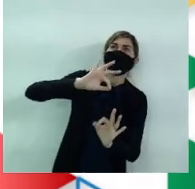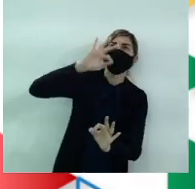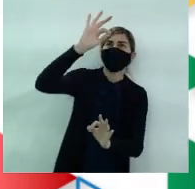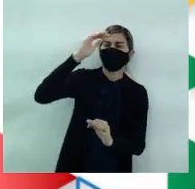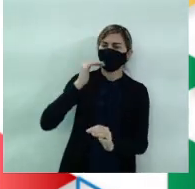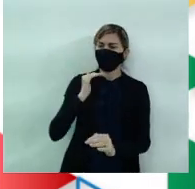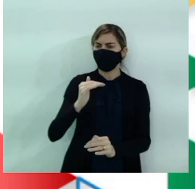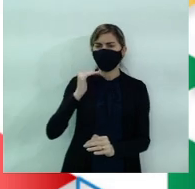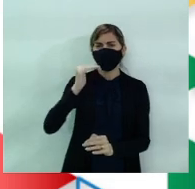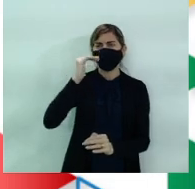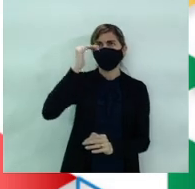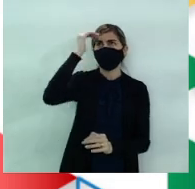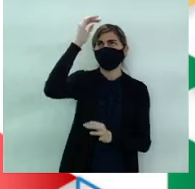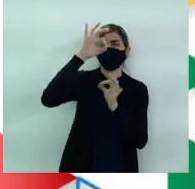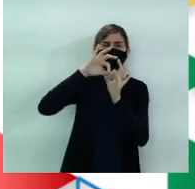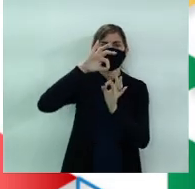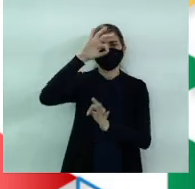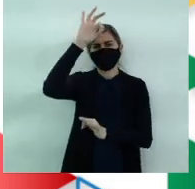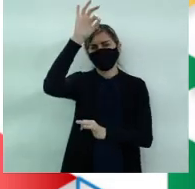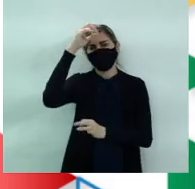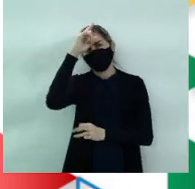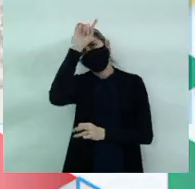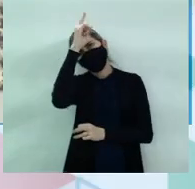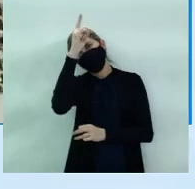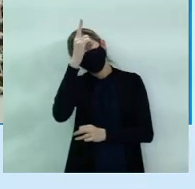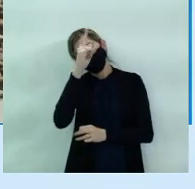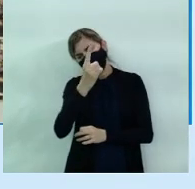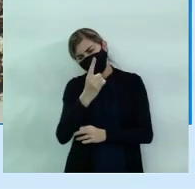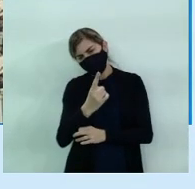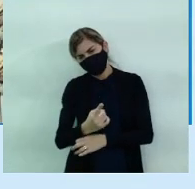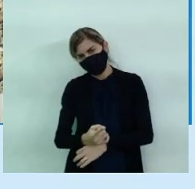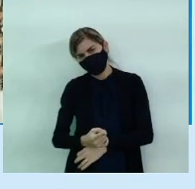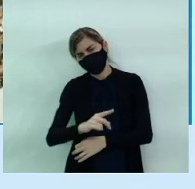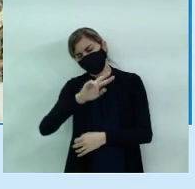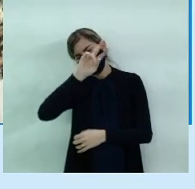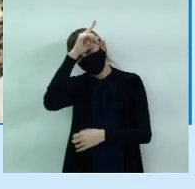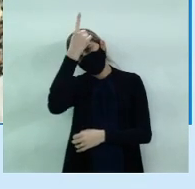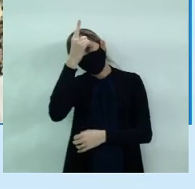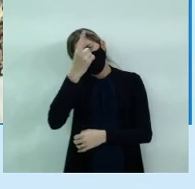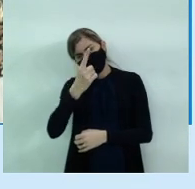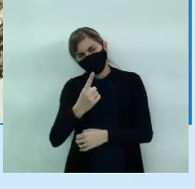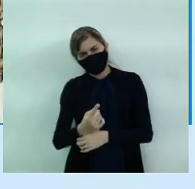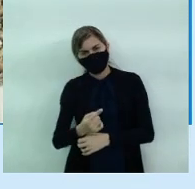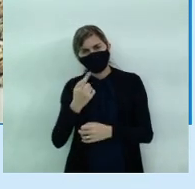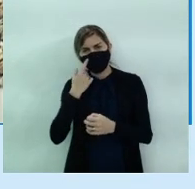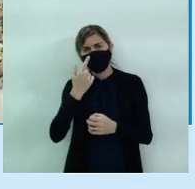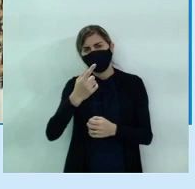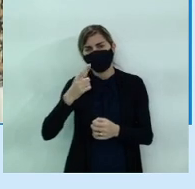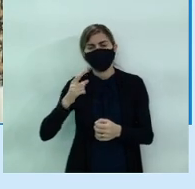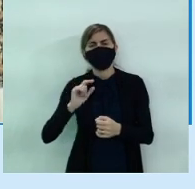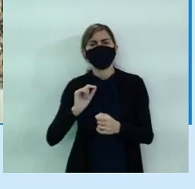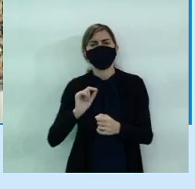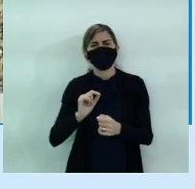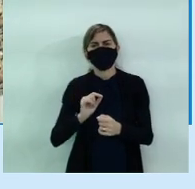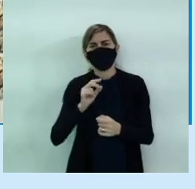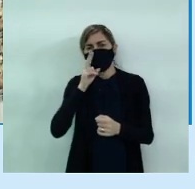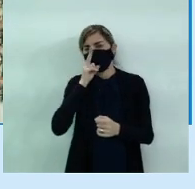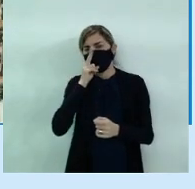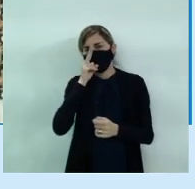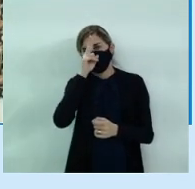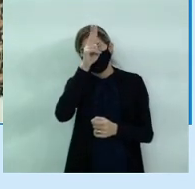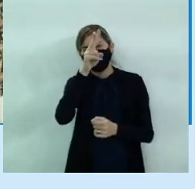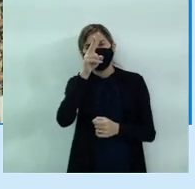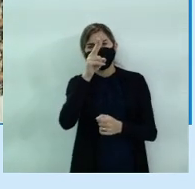a questão, a distância, o objeto ele vai acelerar cada vez mais e vai atingir com uma